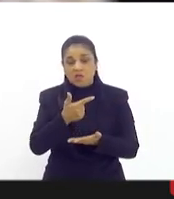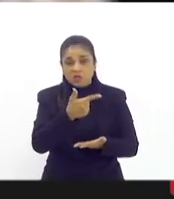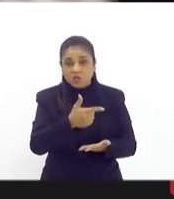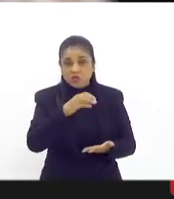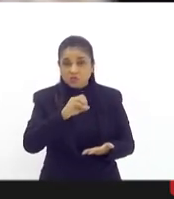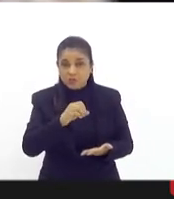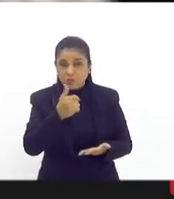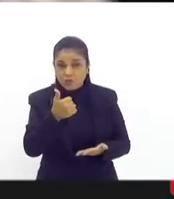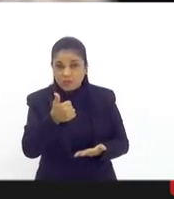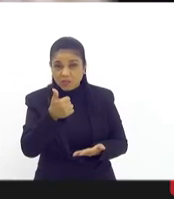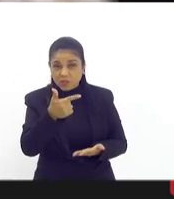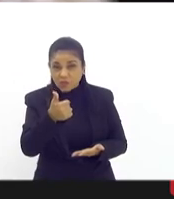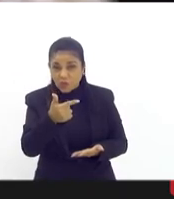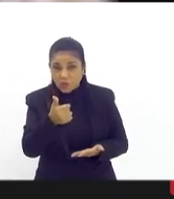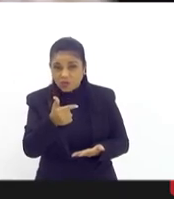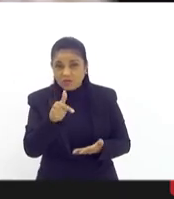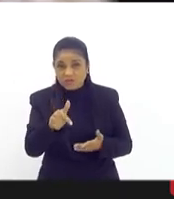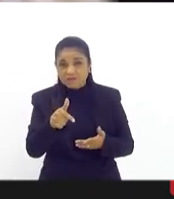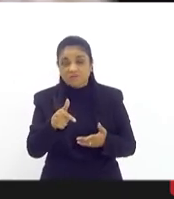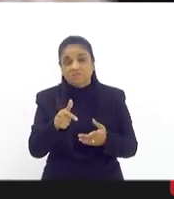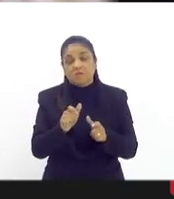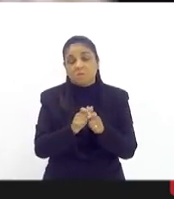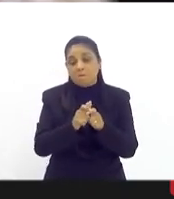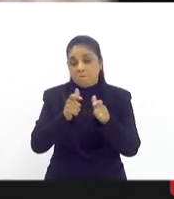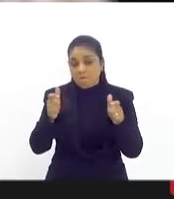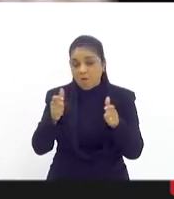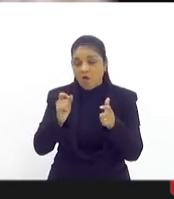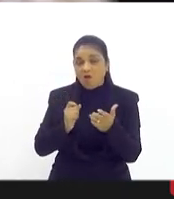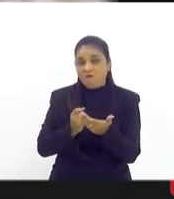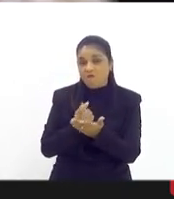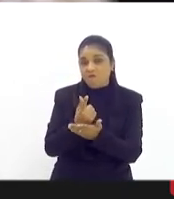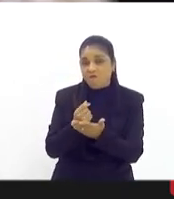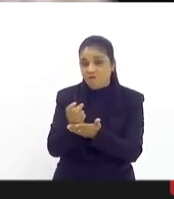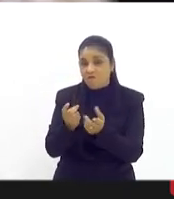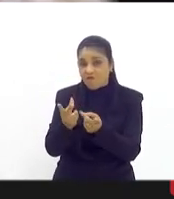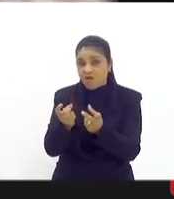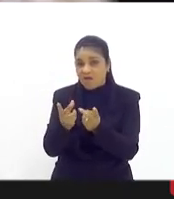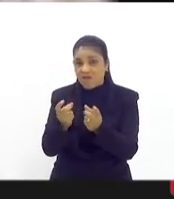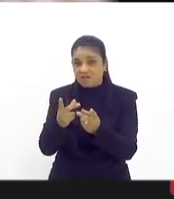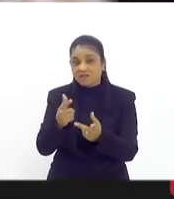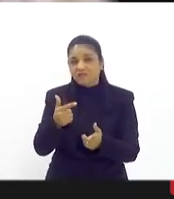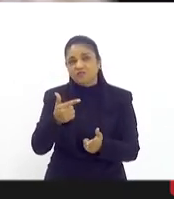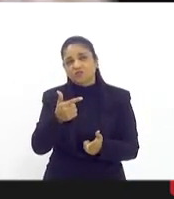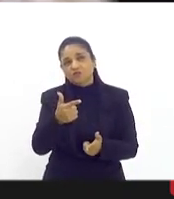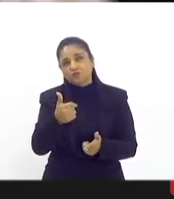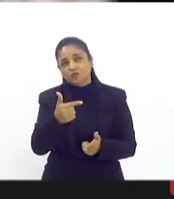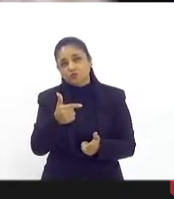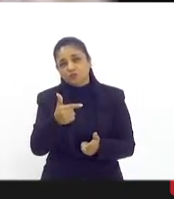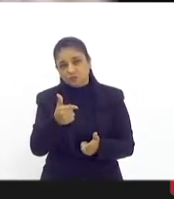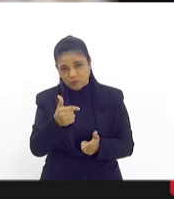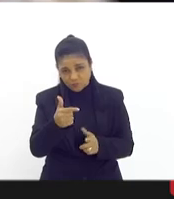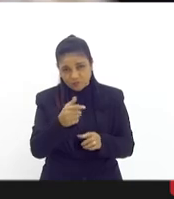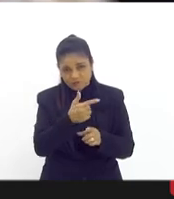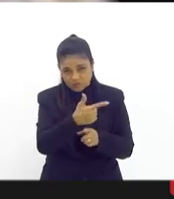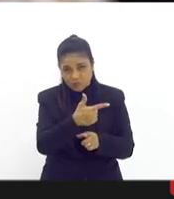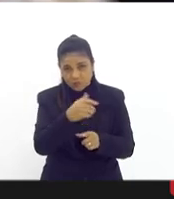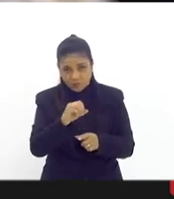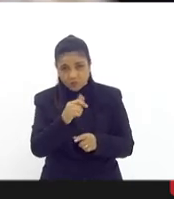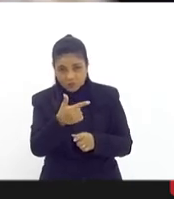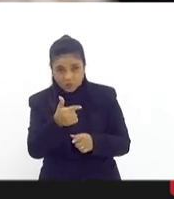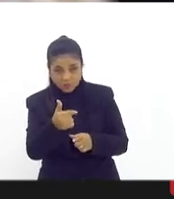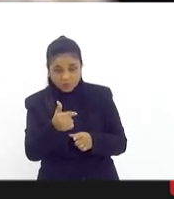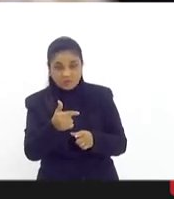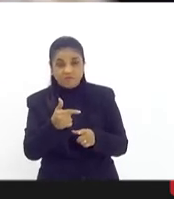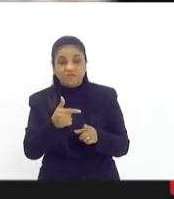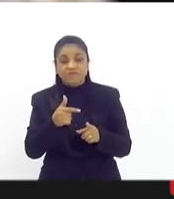considerado o ano de grande ascensão dos smartphones no mundo. Começa em 2009, em 2012 se populariza de maneira irreversível e desde então os índices